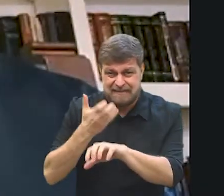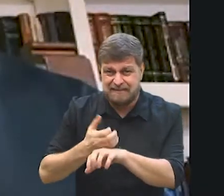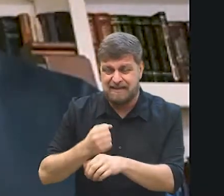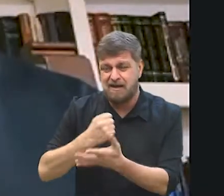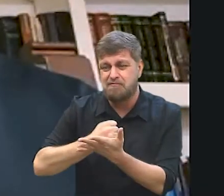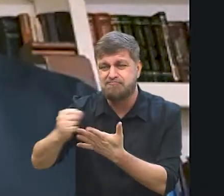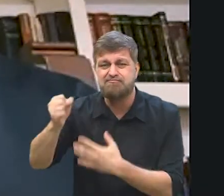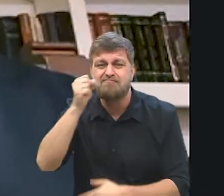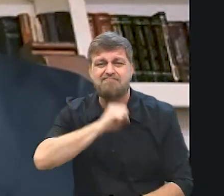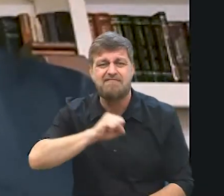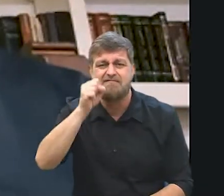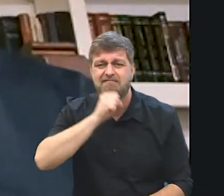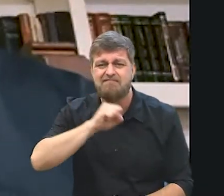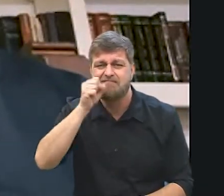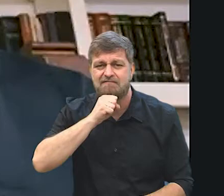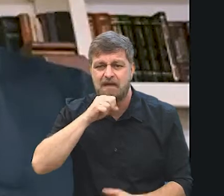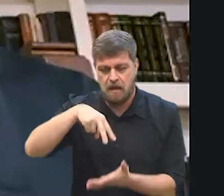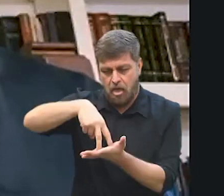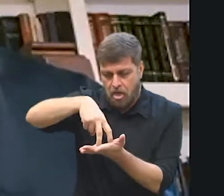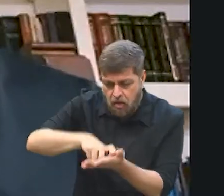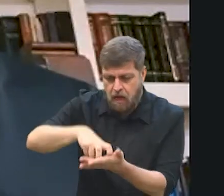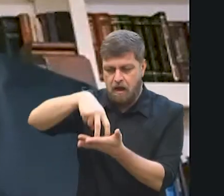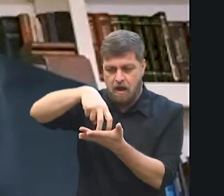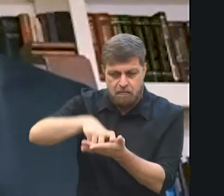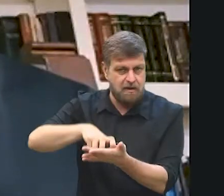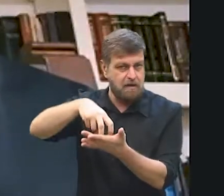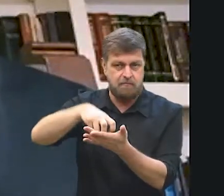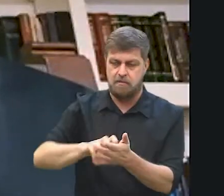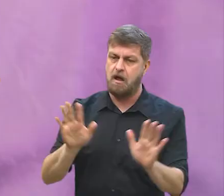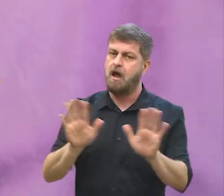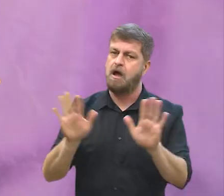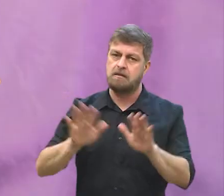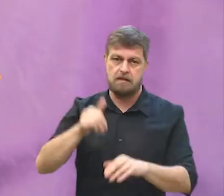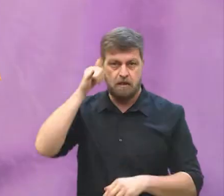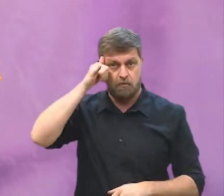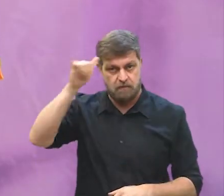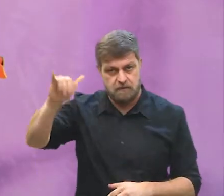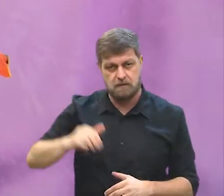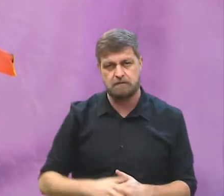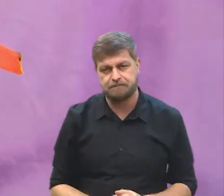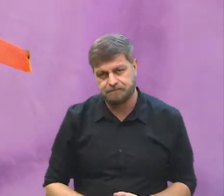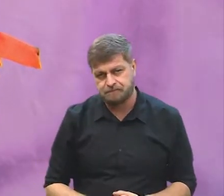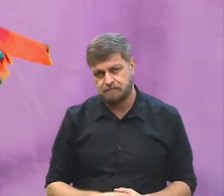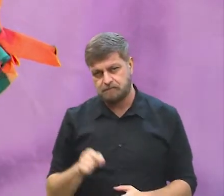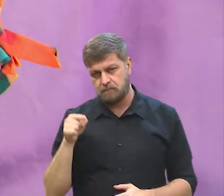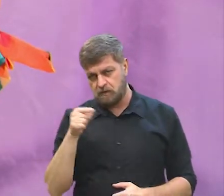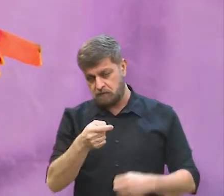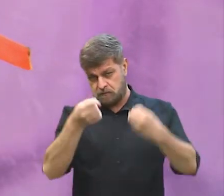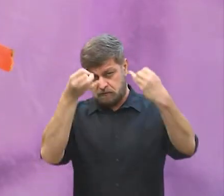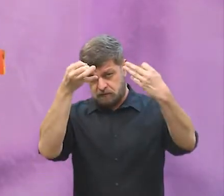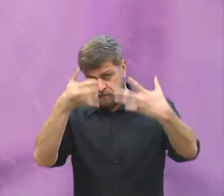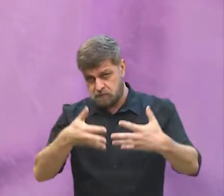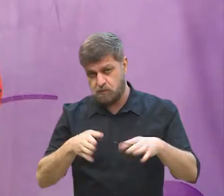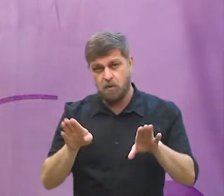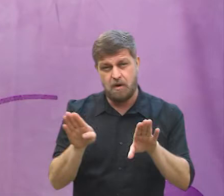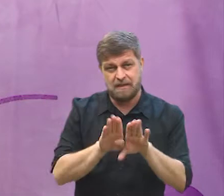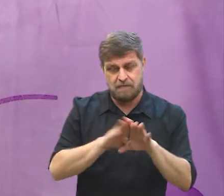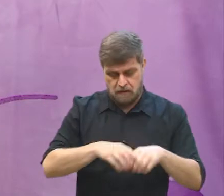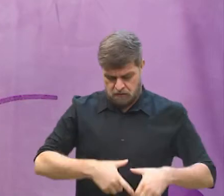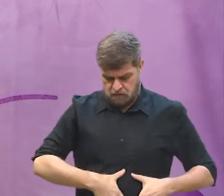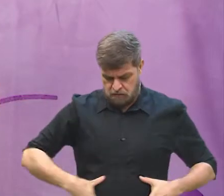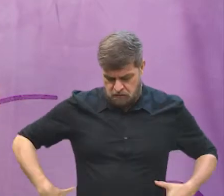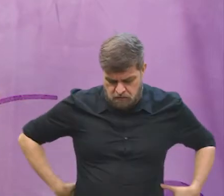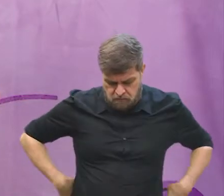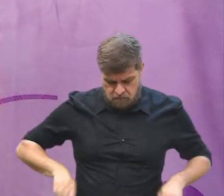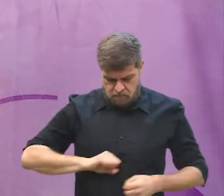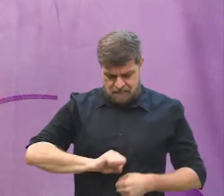está velha e não pode agachar até o fundo. Entendi. O senhor falou de uma cinta abdominal,